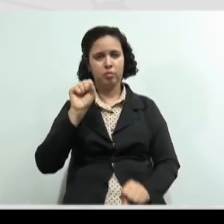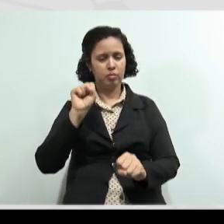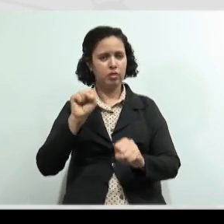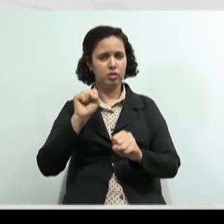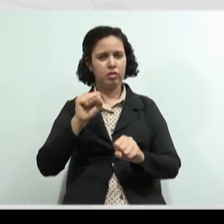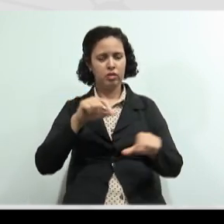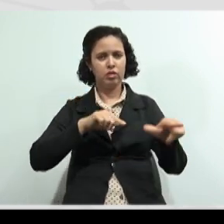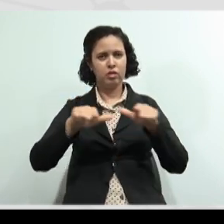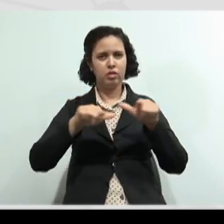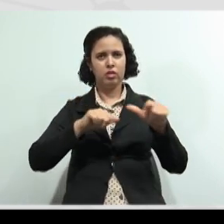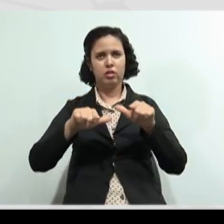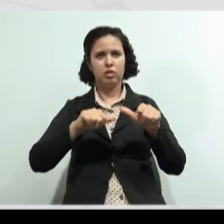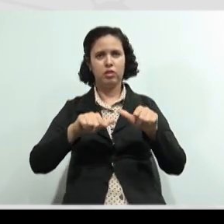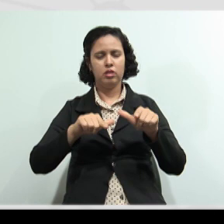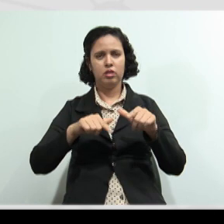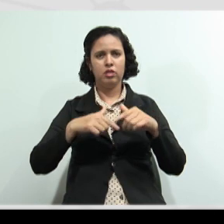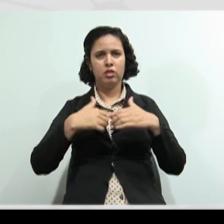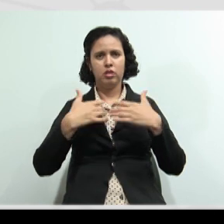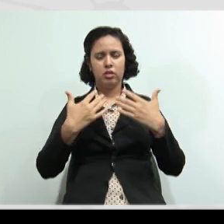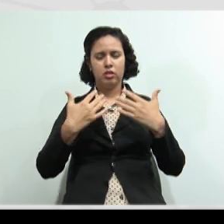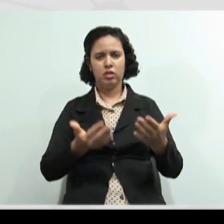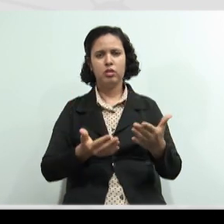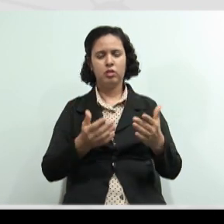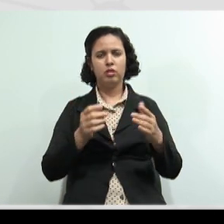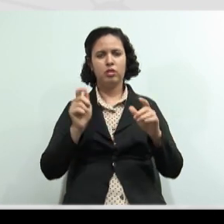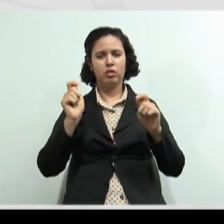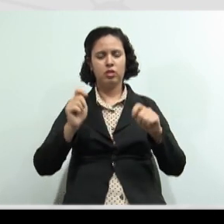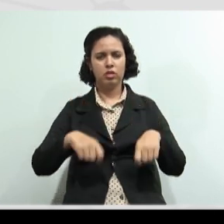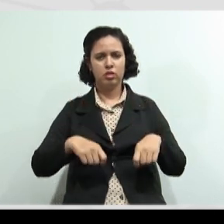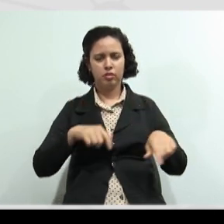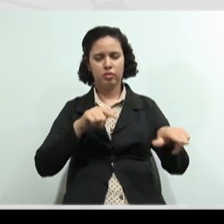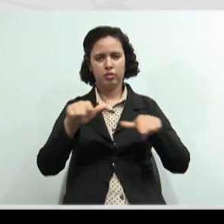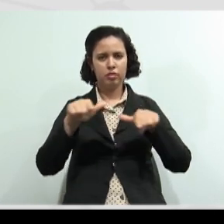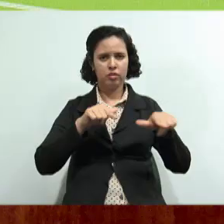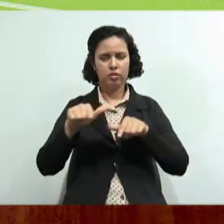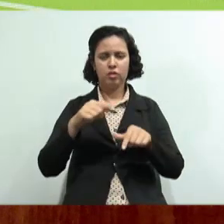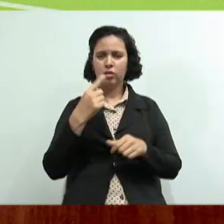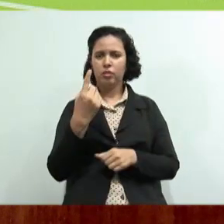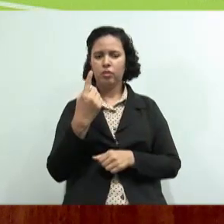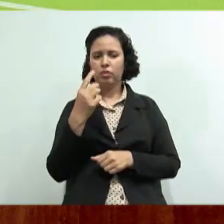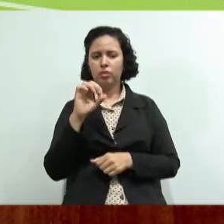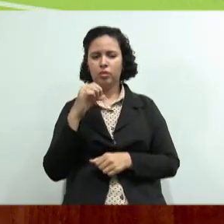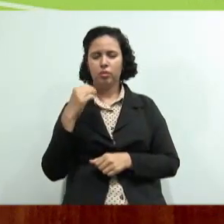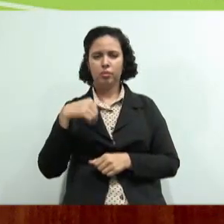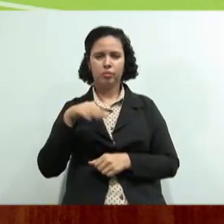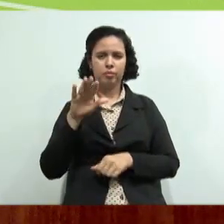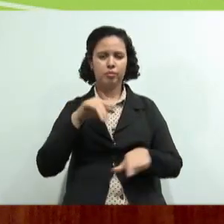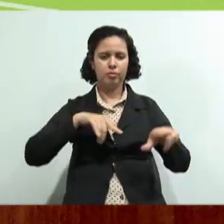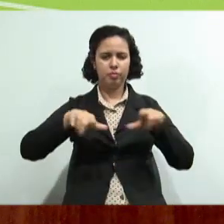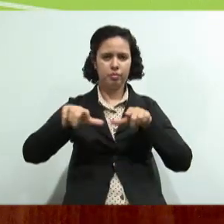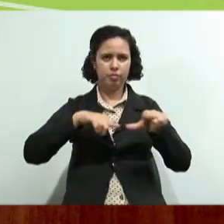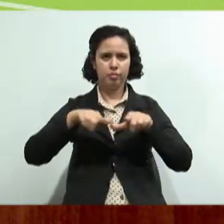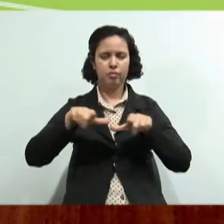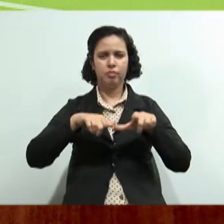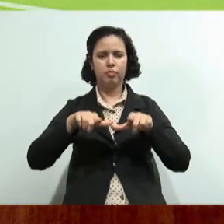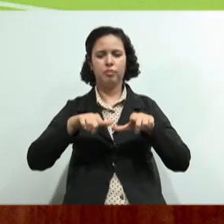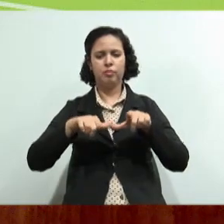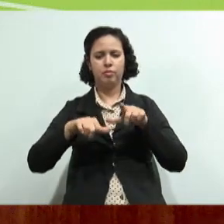Tem muitas propriedades da agricultura familiar em que um membro ou mais da família trabalha fora, trabalha em comércio,